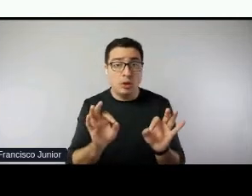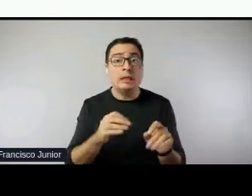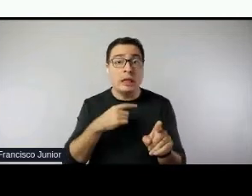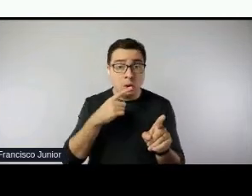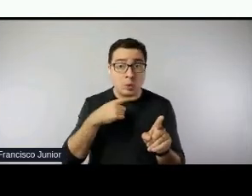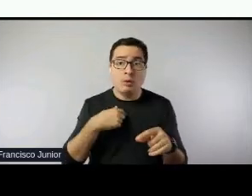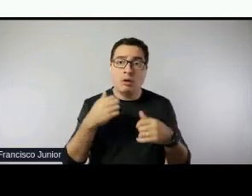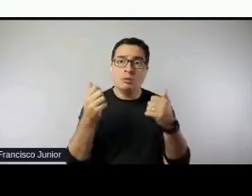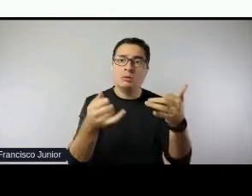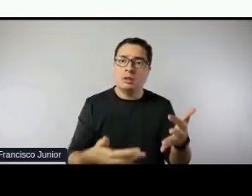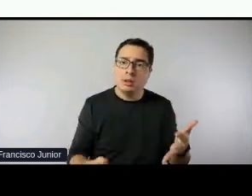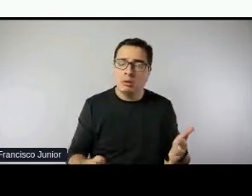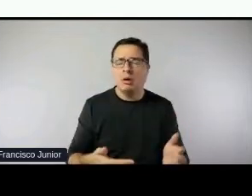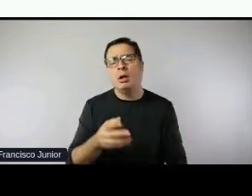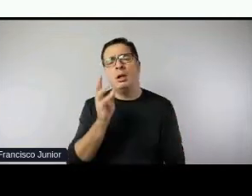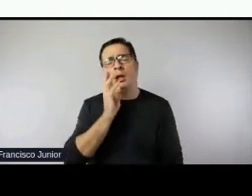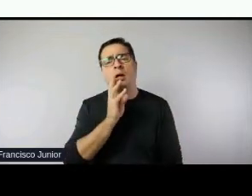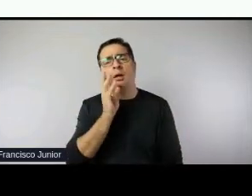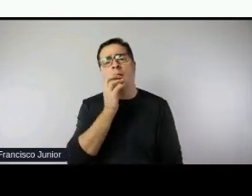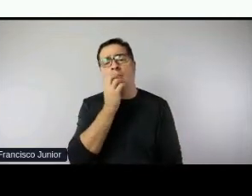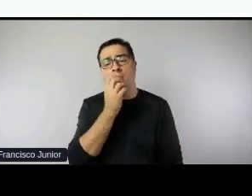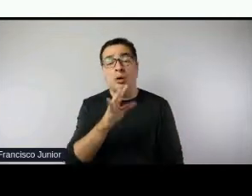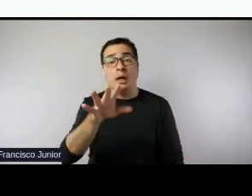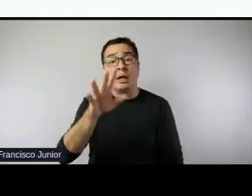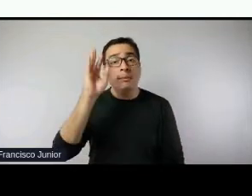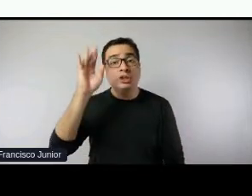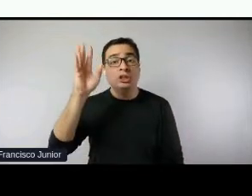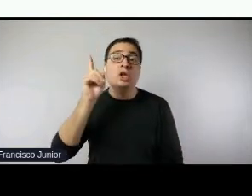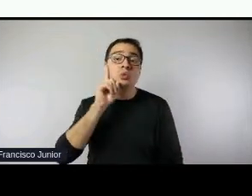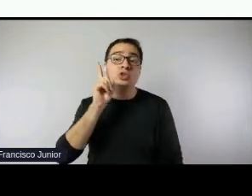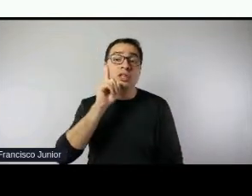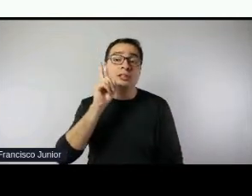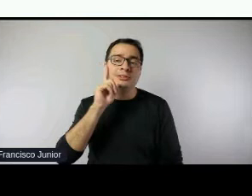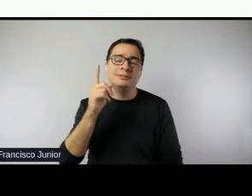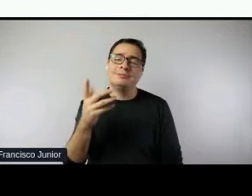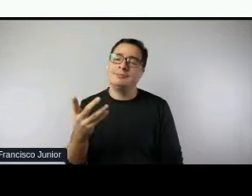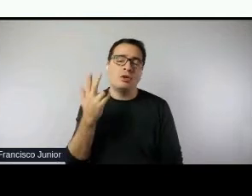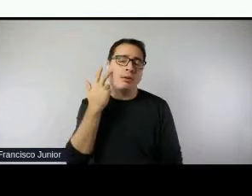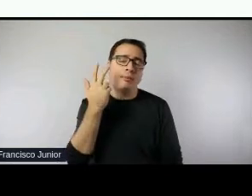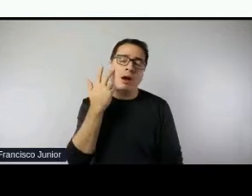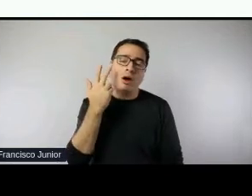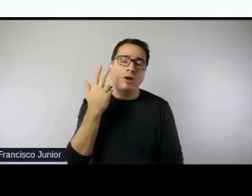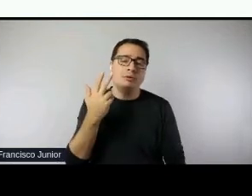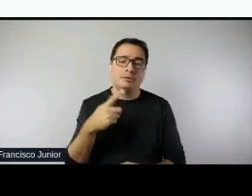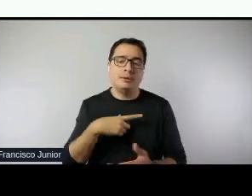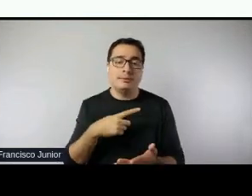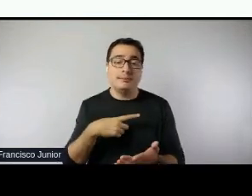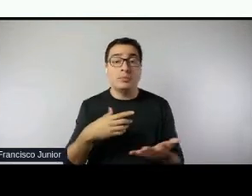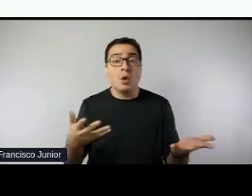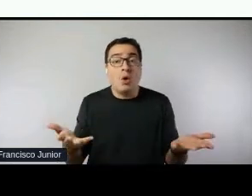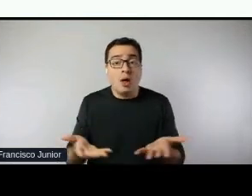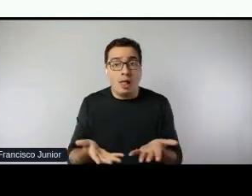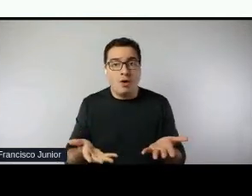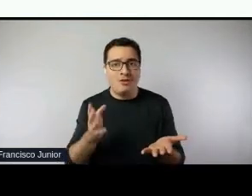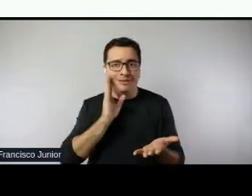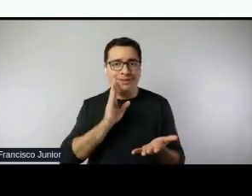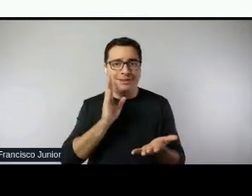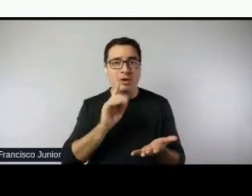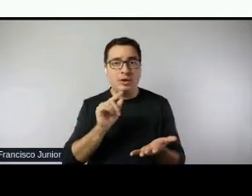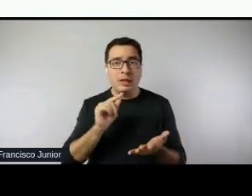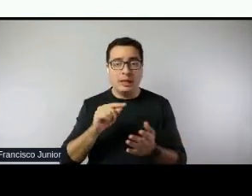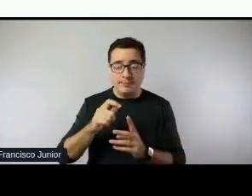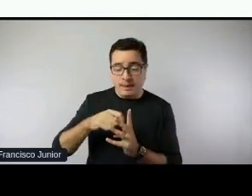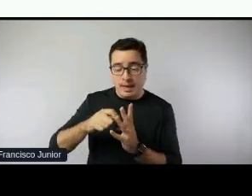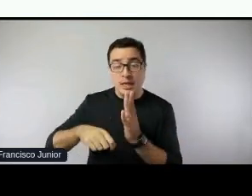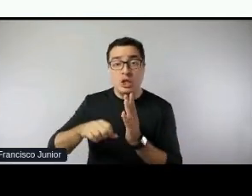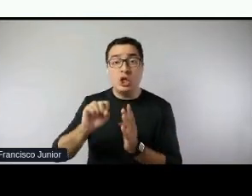Então, é muito legal. Agora, vocês imaginem isso no nosso dia a dia. É comum. O legal é que hoje, ao longo desses 8 meses de